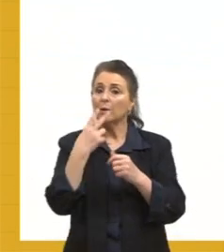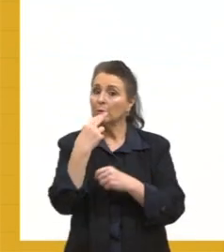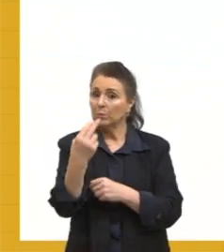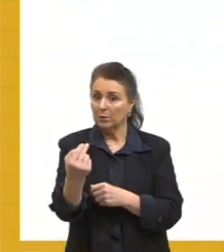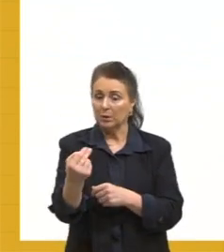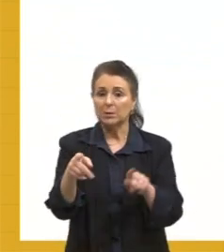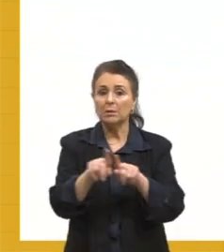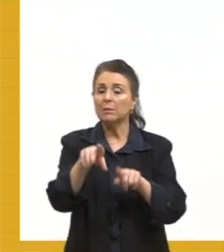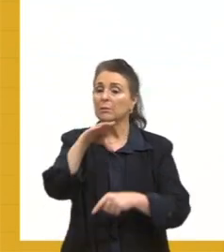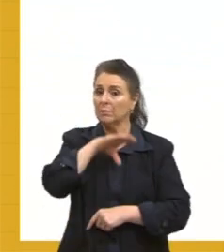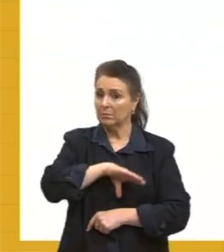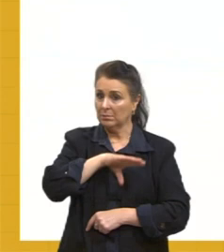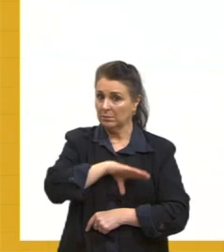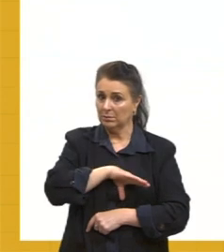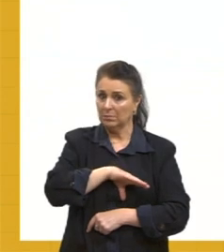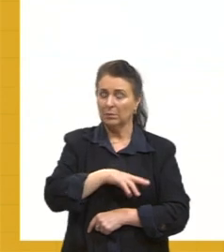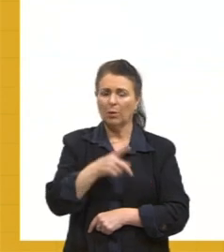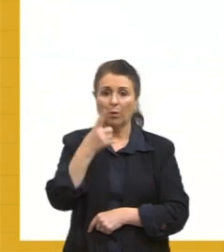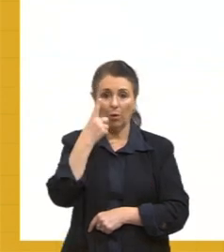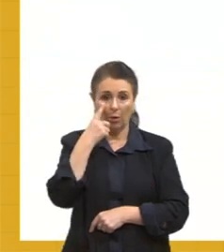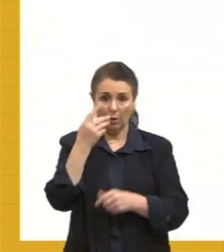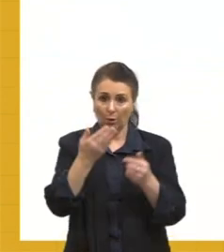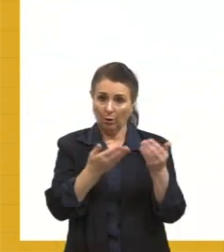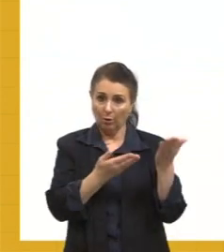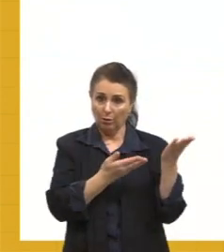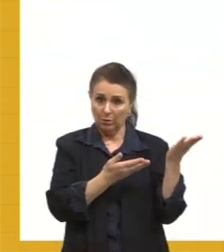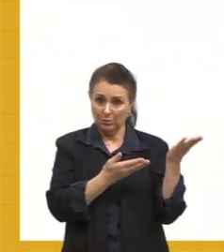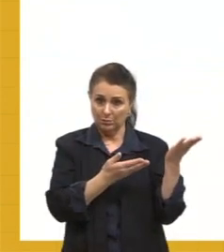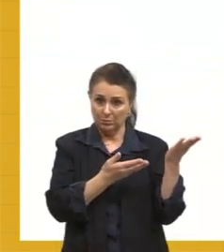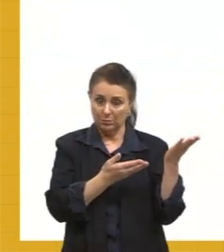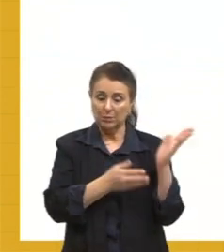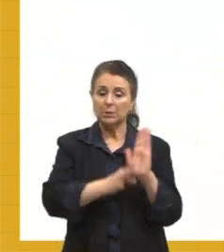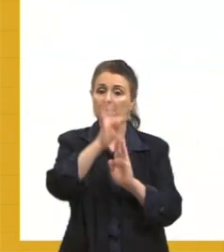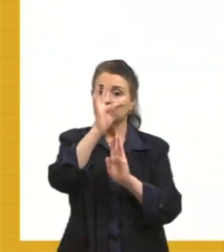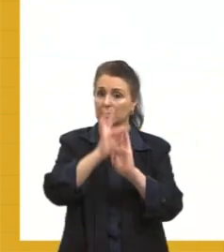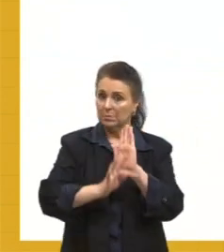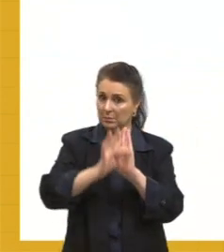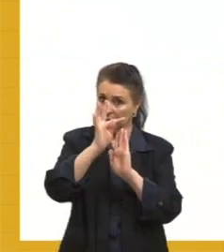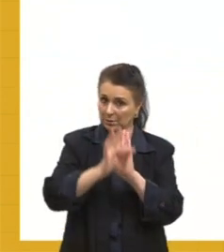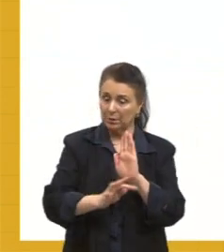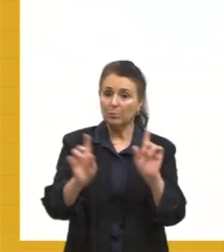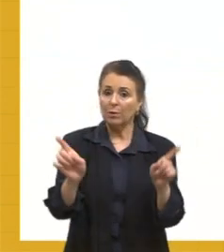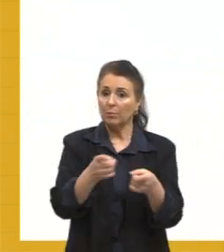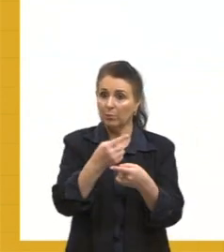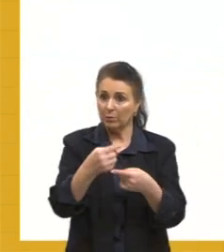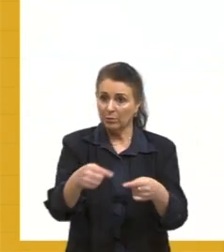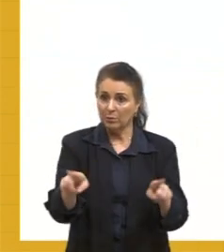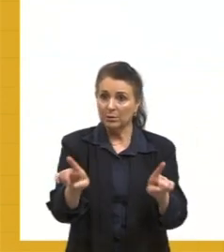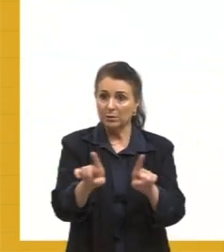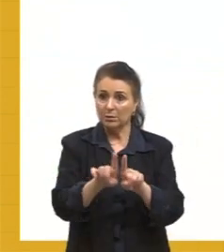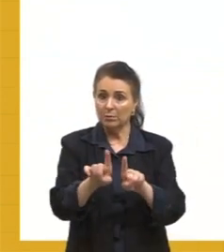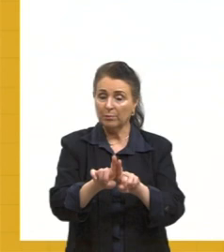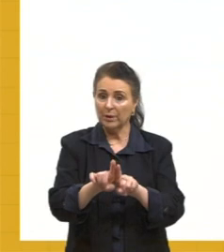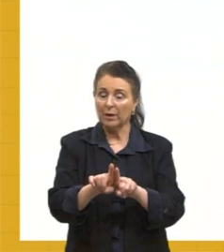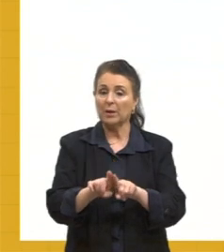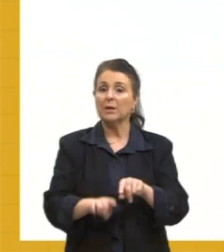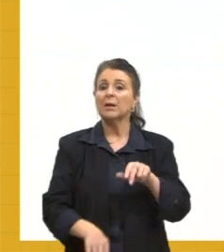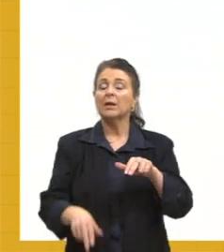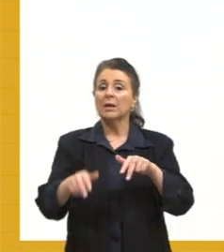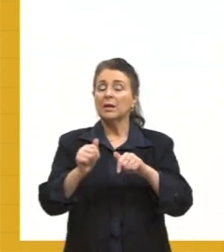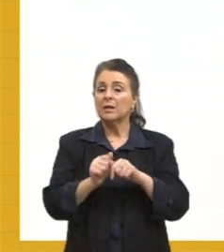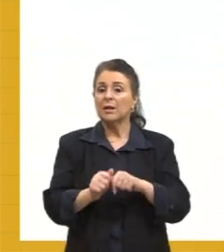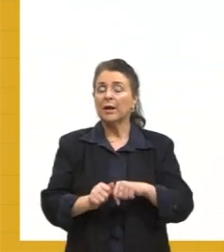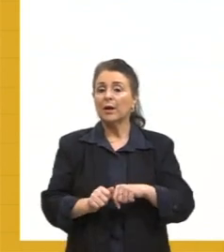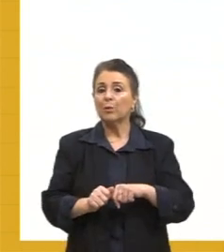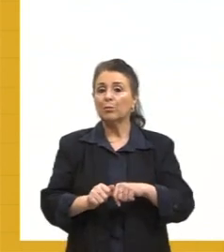e da língua portuguesa Então olha só esse mesmo texto essa mesma música que também é um gênero literário